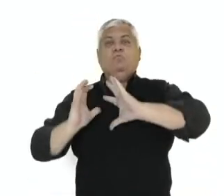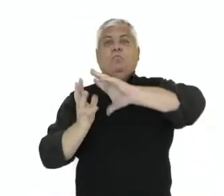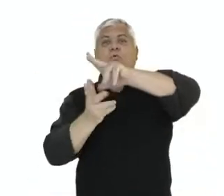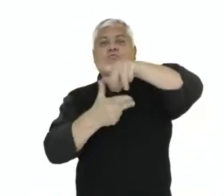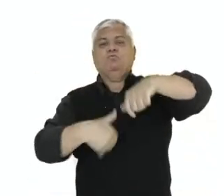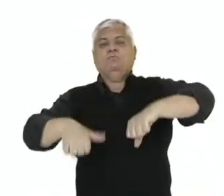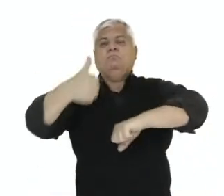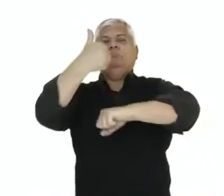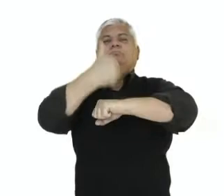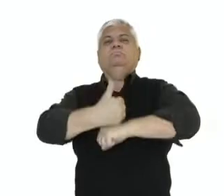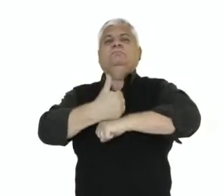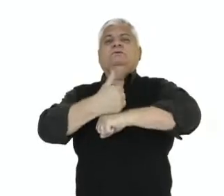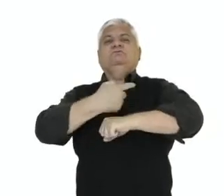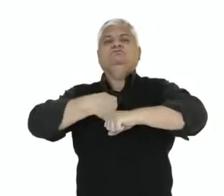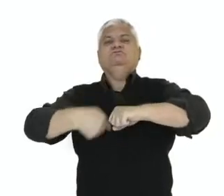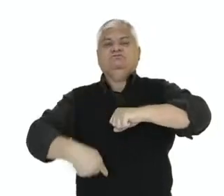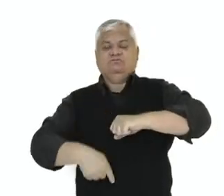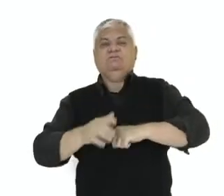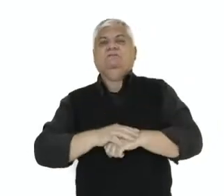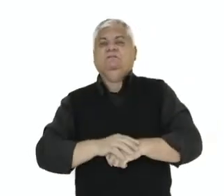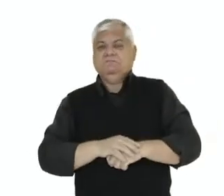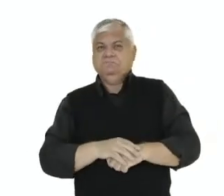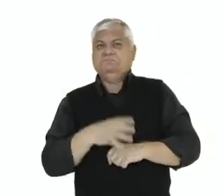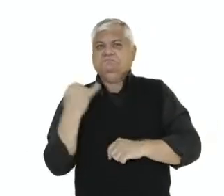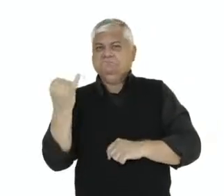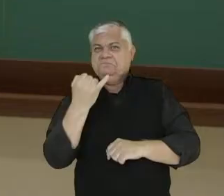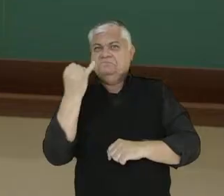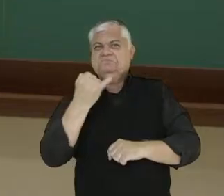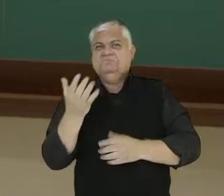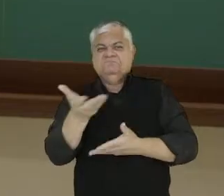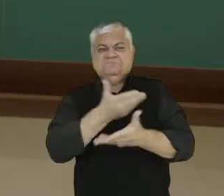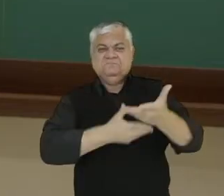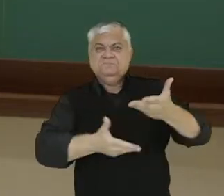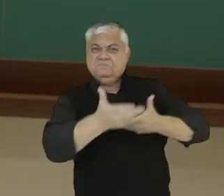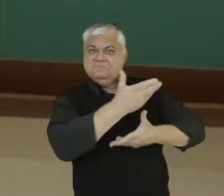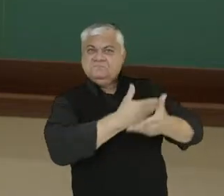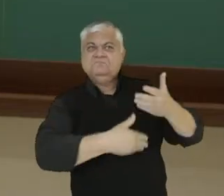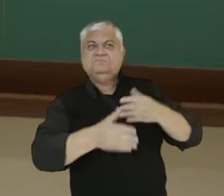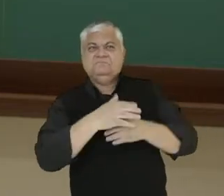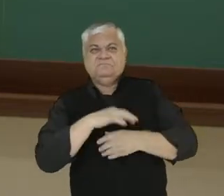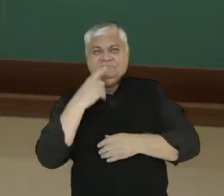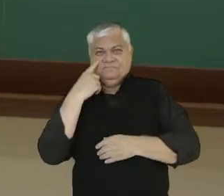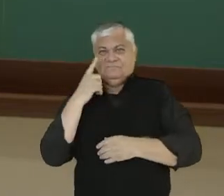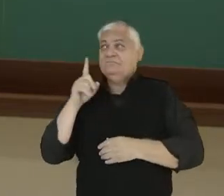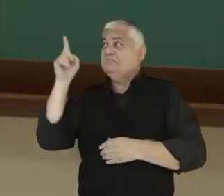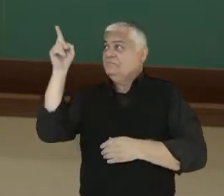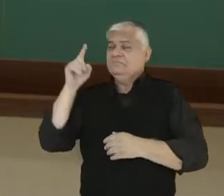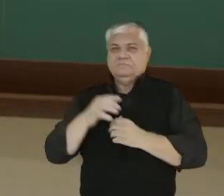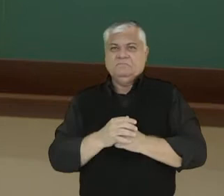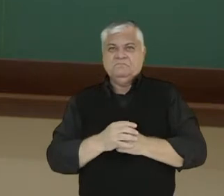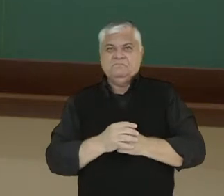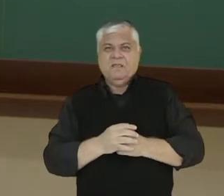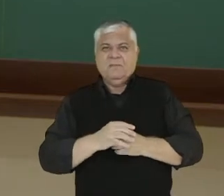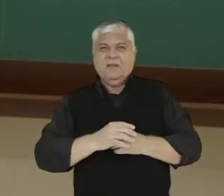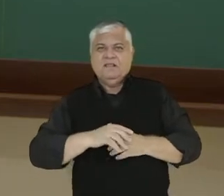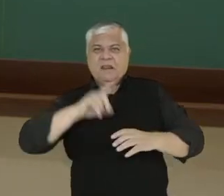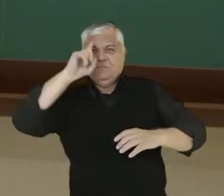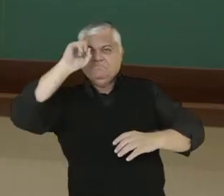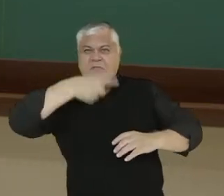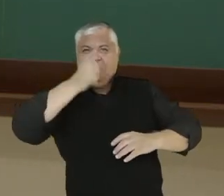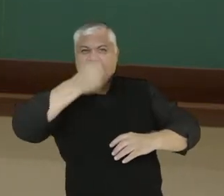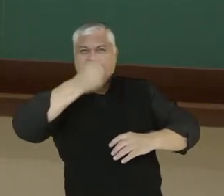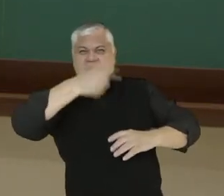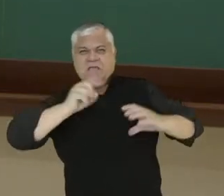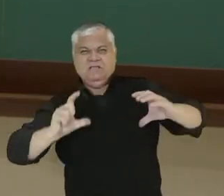e exerce papel fundamental nas relações internacionais. Então, aqui a gente já tem uma parte da resposta da